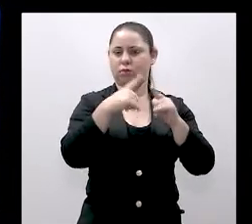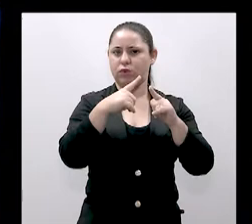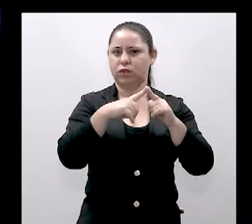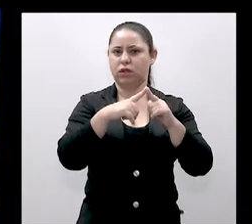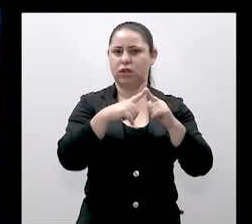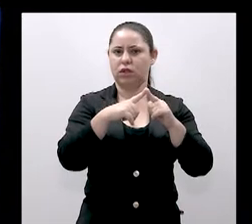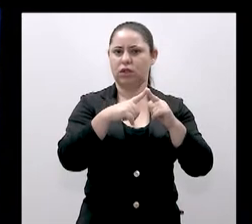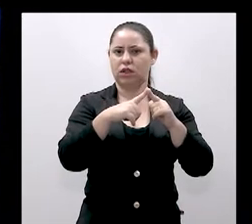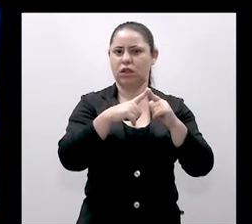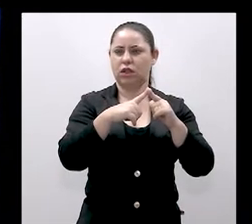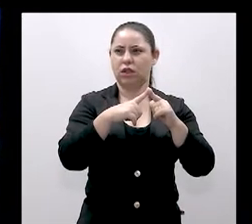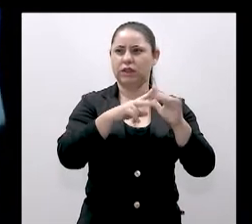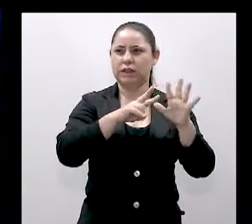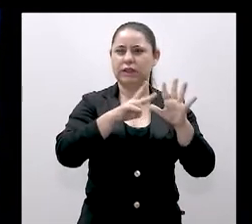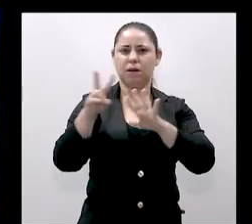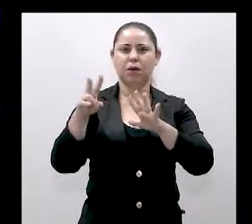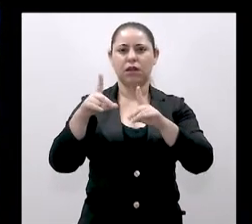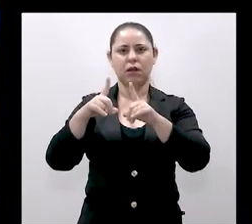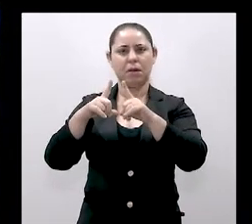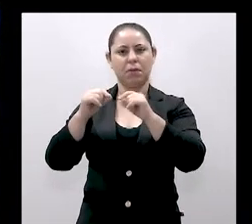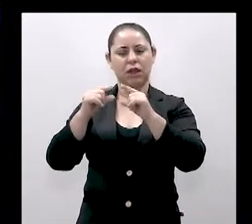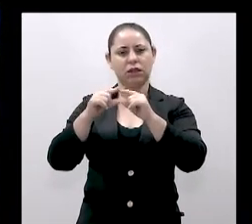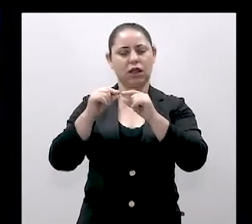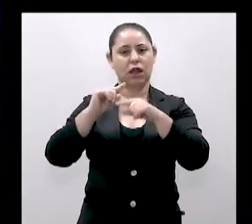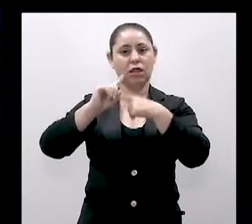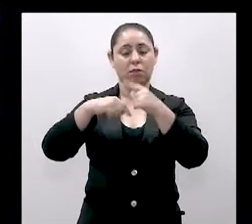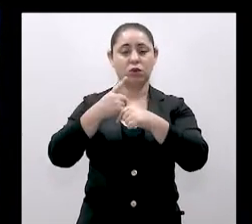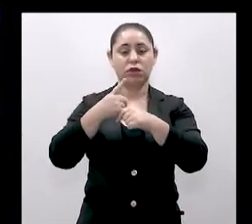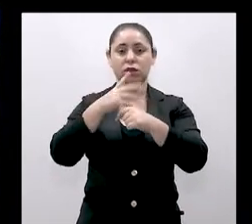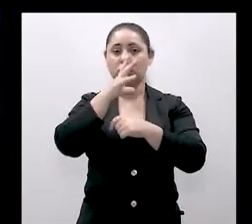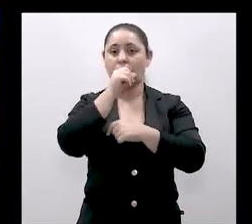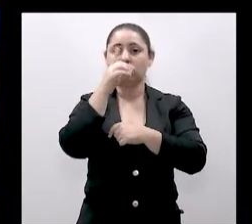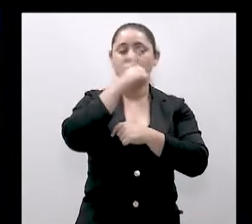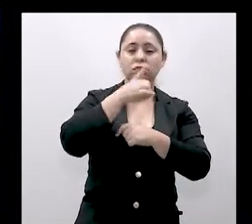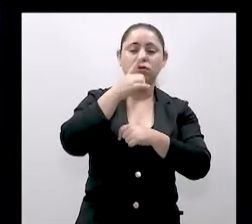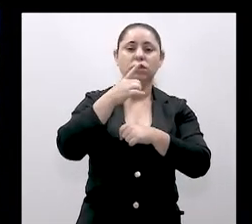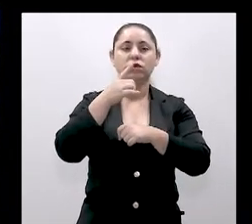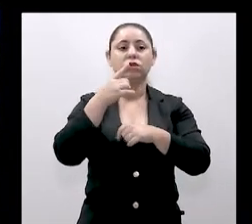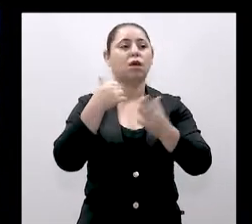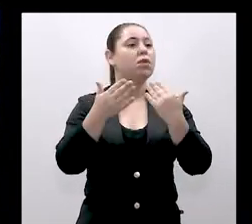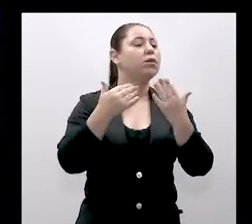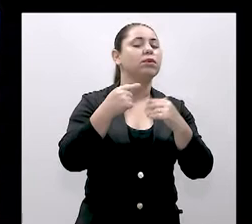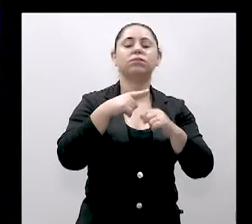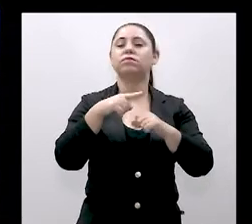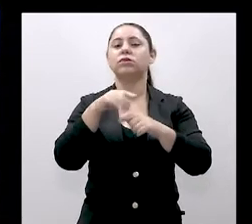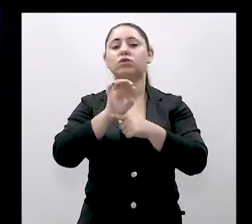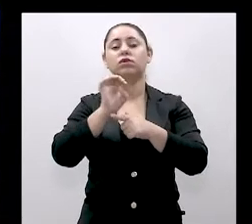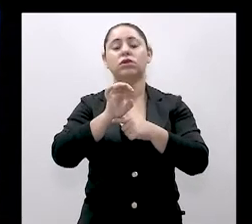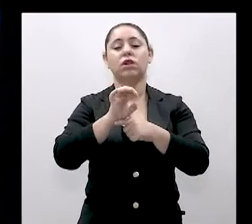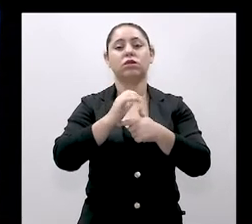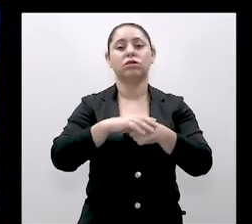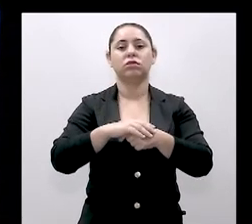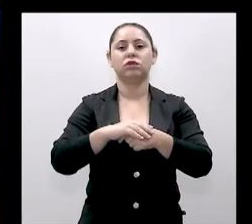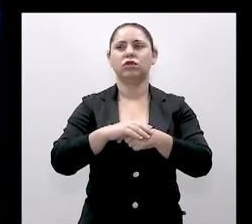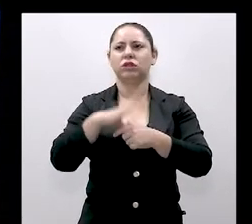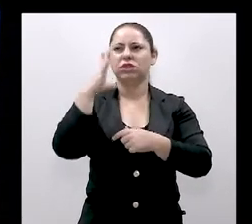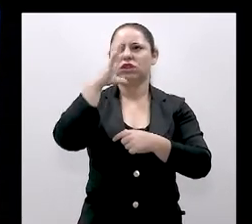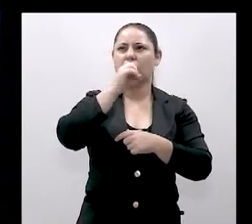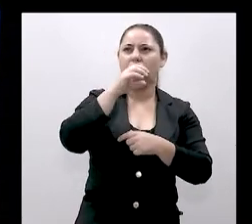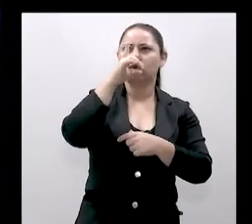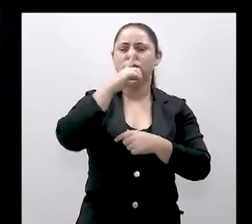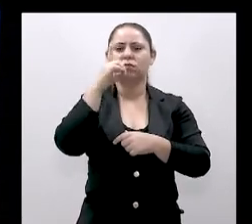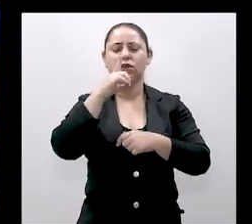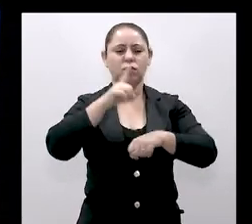que eu andava no estado que passava semana em Brasília e o final de semana não dava no estado tinha final de semana que eu chegava